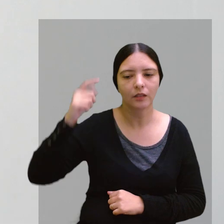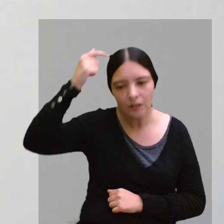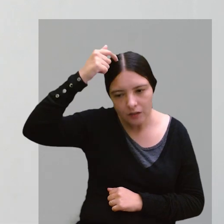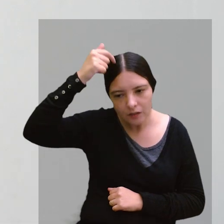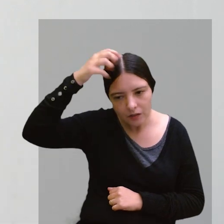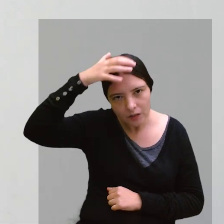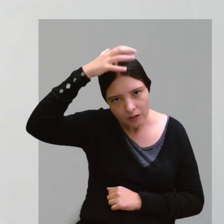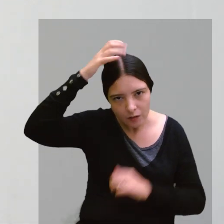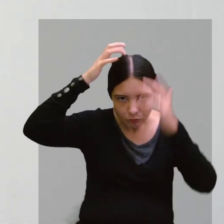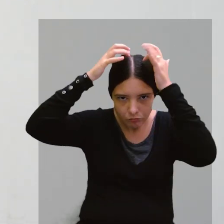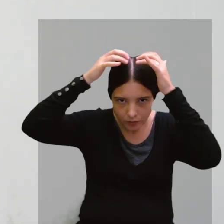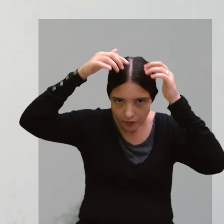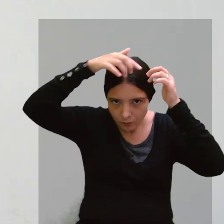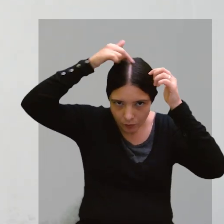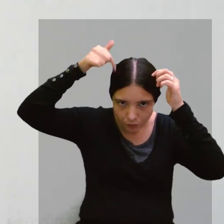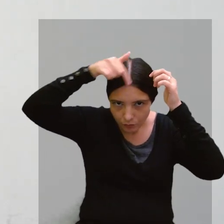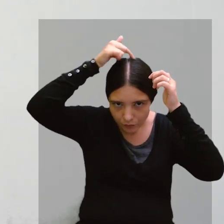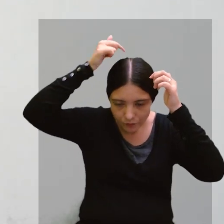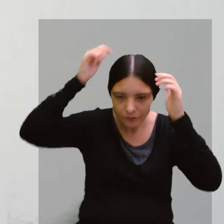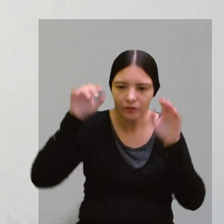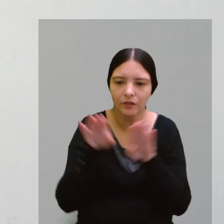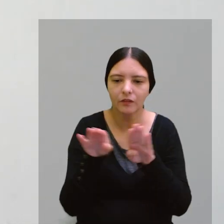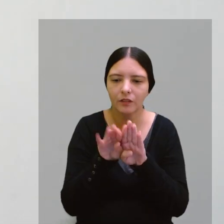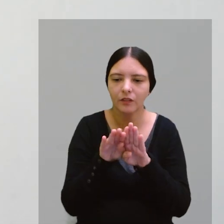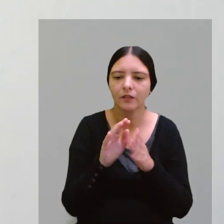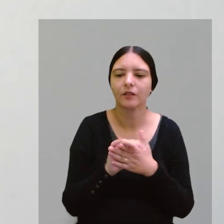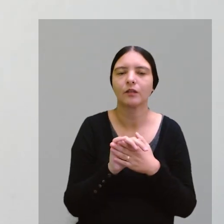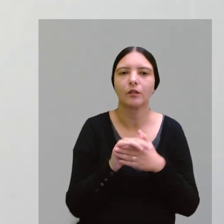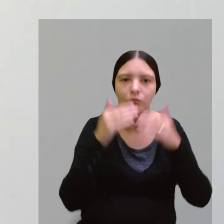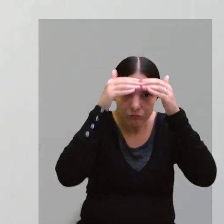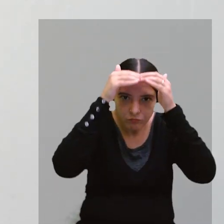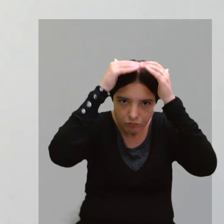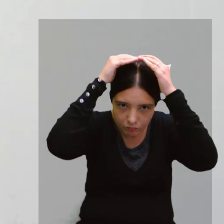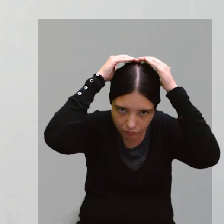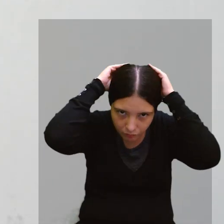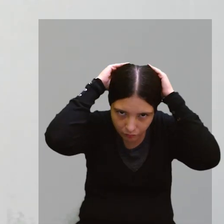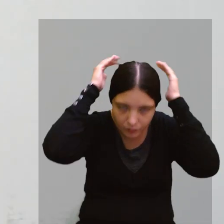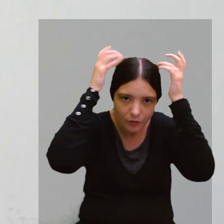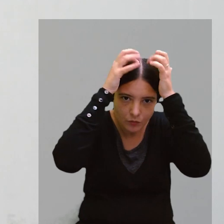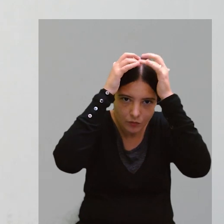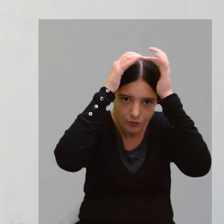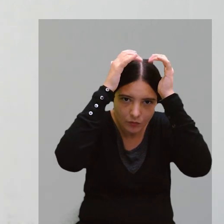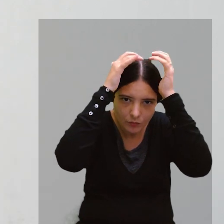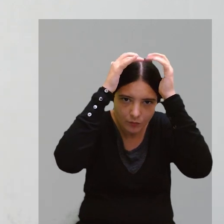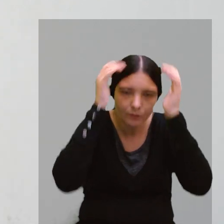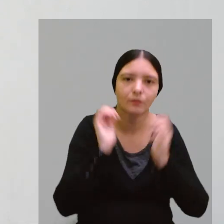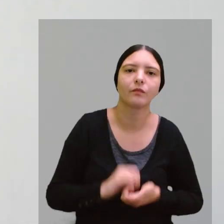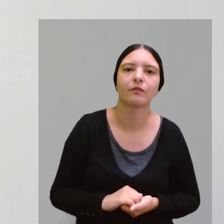parte do cérebro onde acontece o raciocínio. É a parte externa que cobre o cérebro da gente,